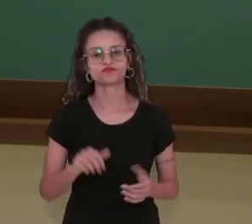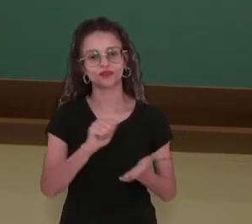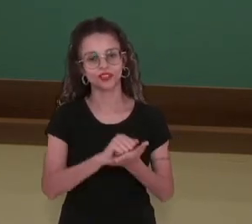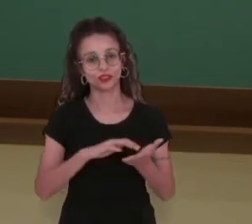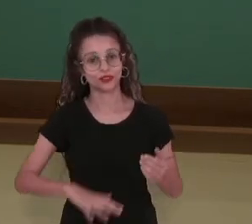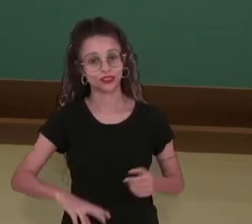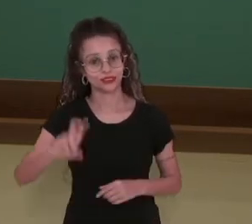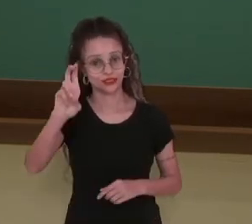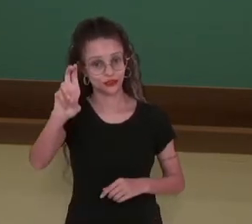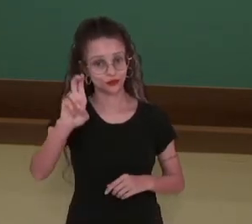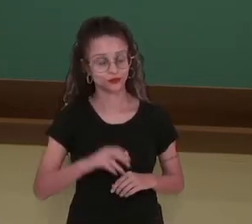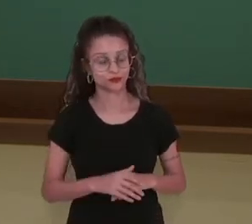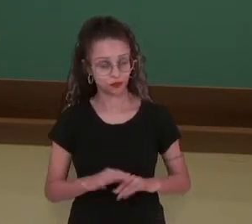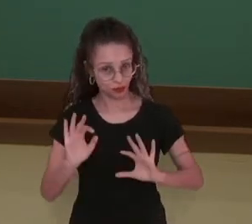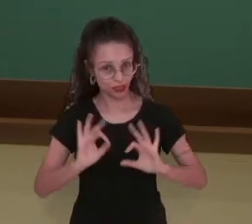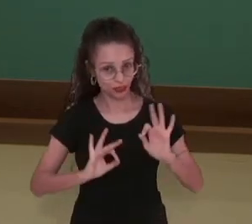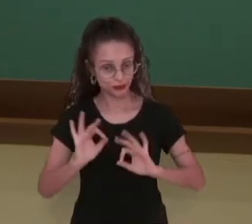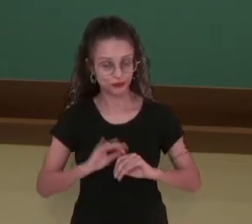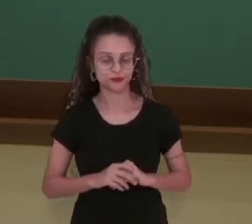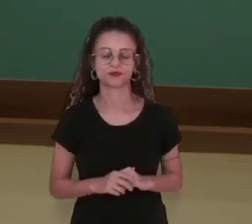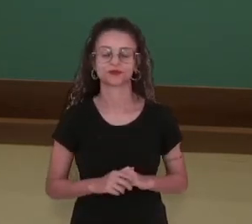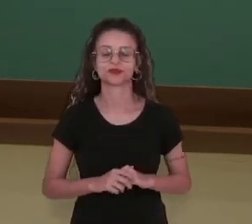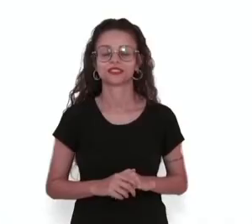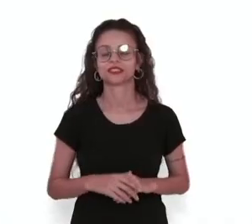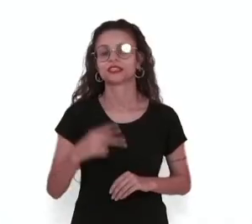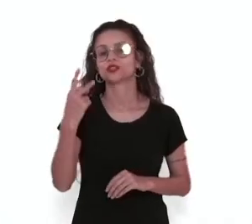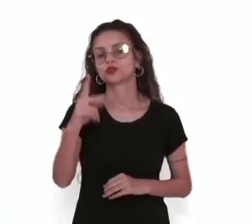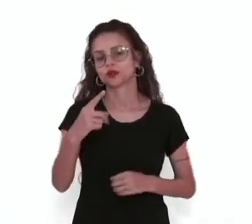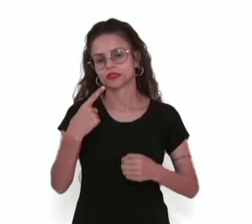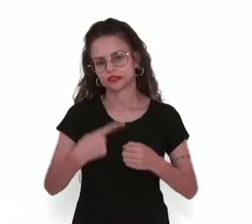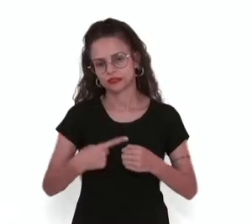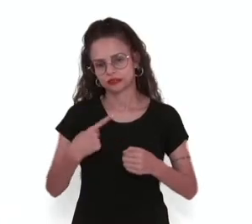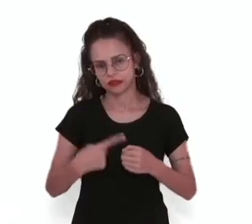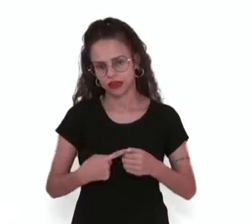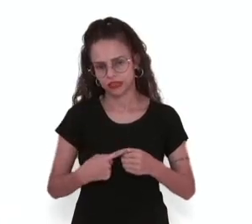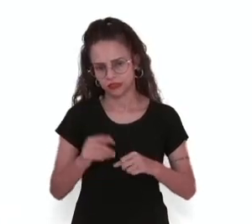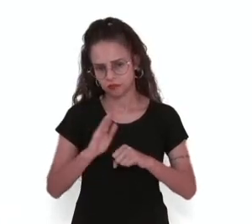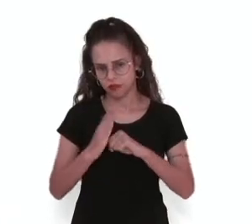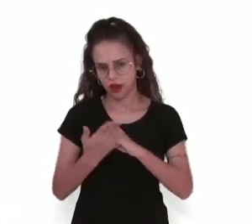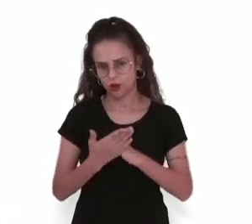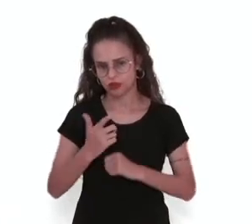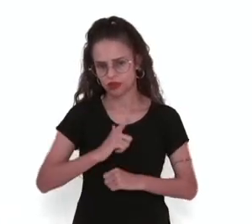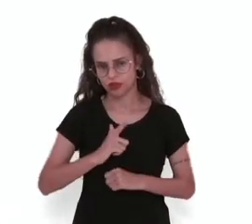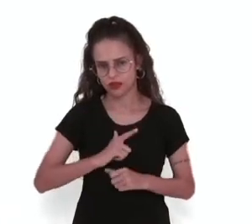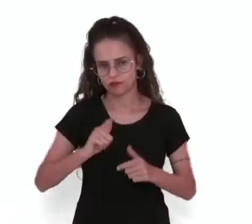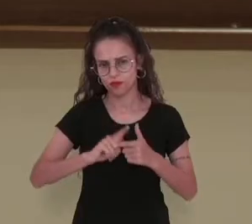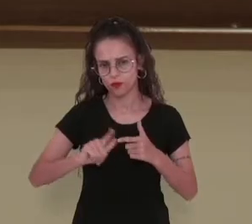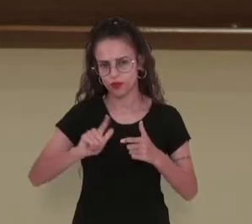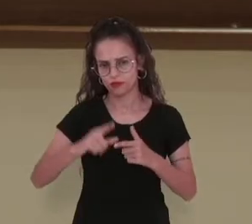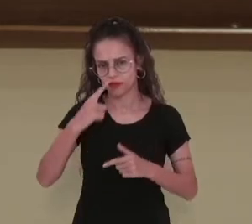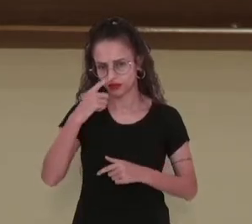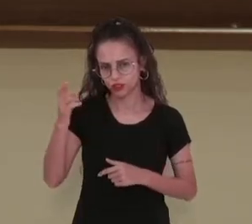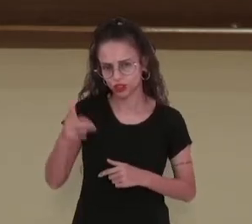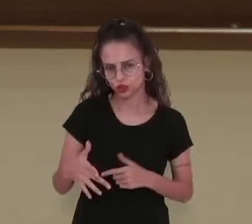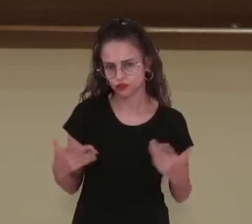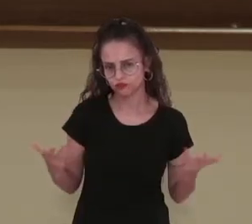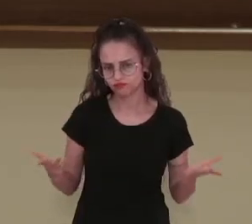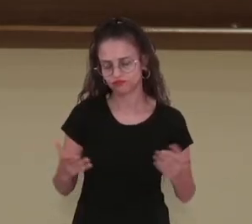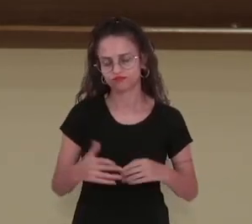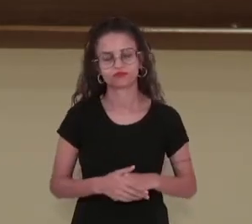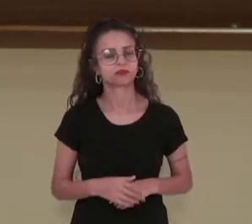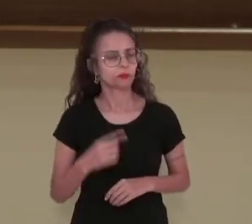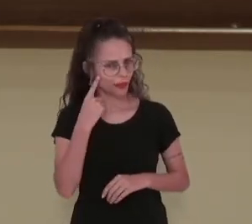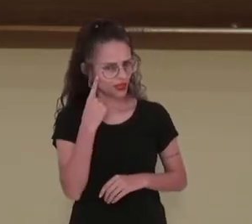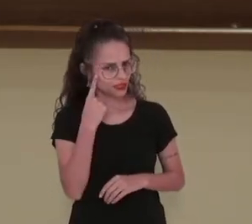Atividade 5. Preparados? Na sua cidade, no seu bairro, há problemas com a questão do lixo? Pense